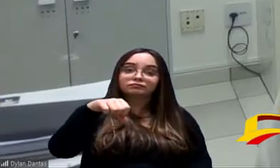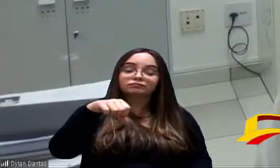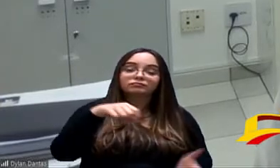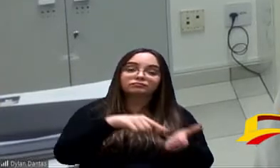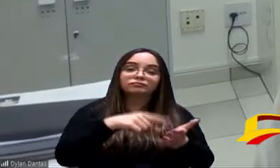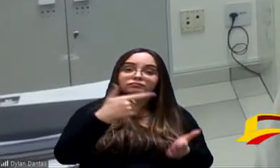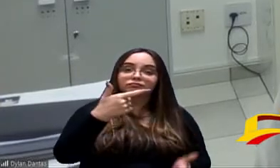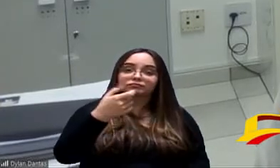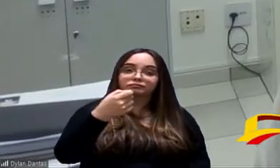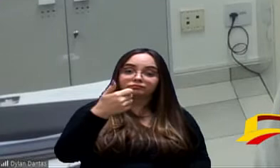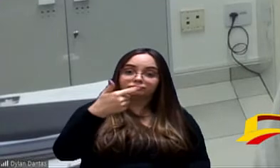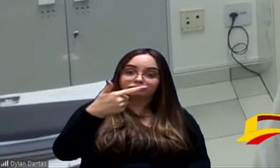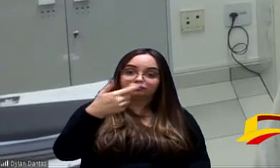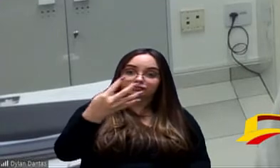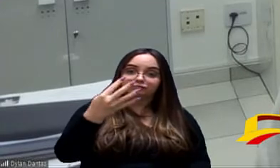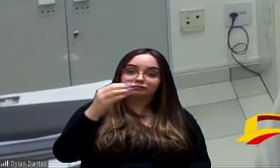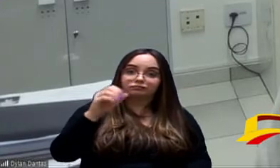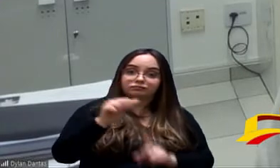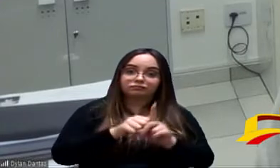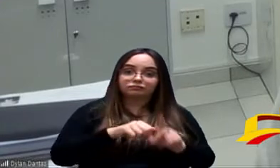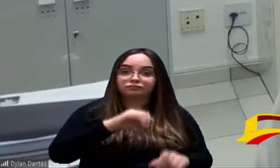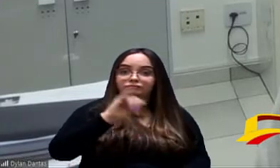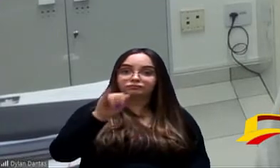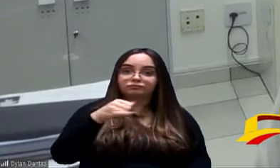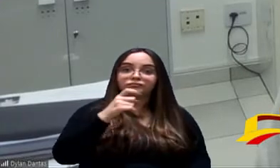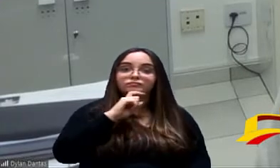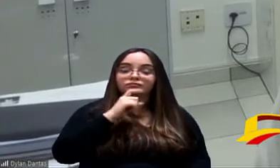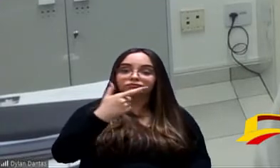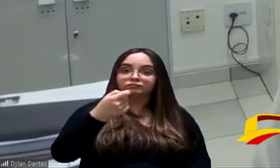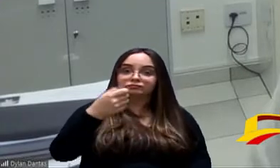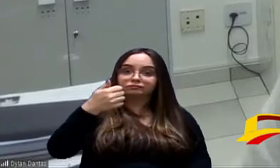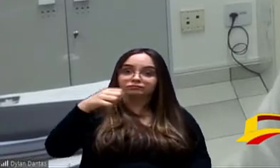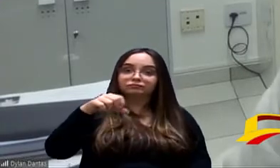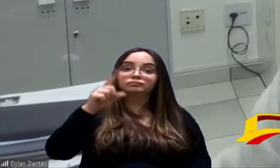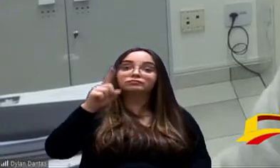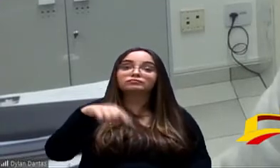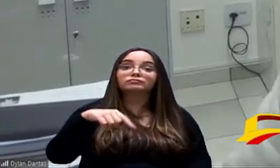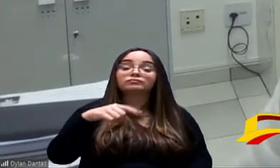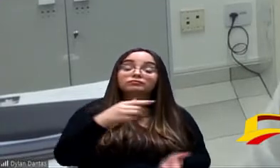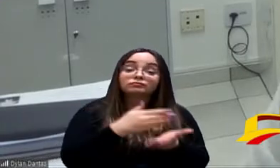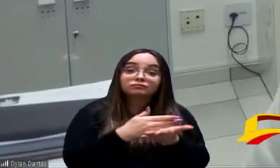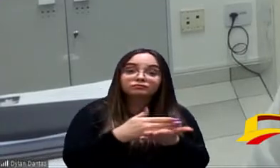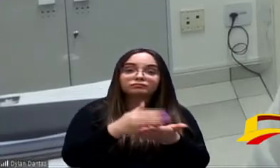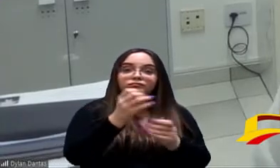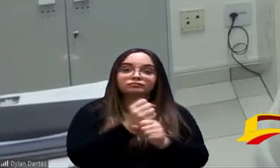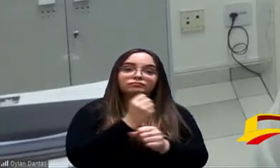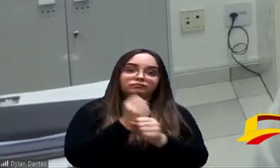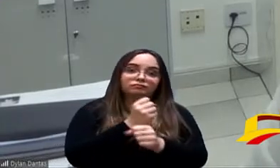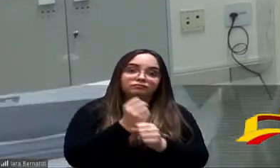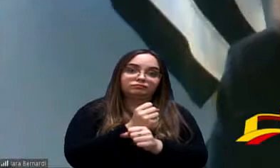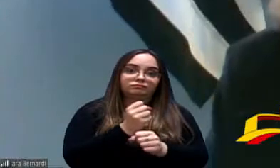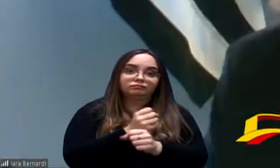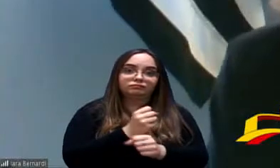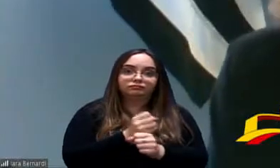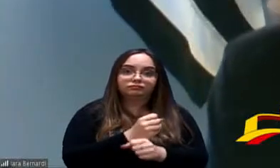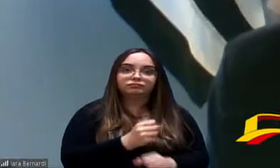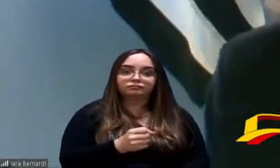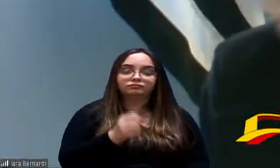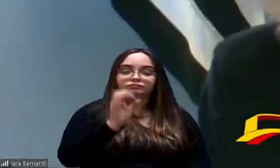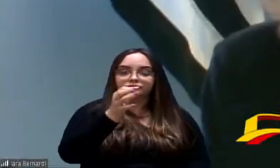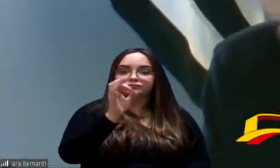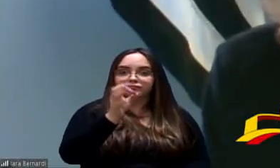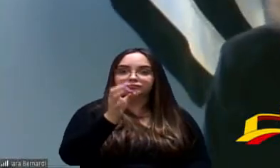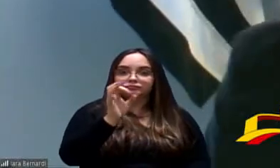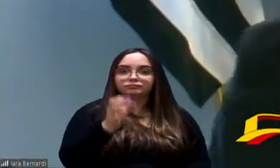data, 24 de julho de 2019, é quando teve o início das obras. Perfeito. Inclusive com placa. Perfeito. Do